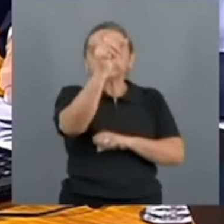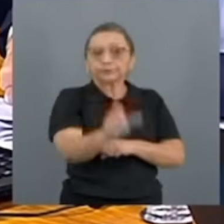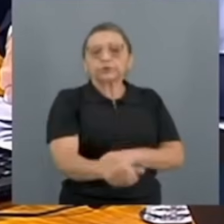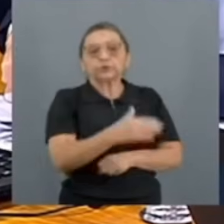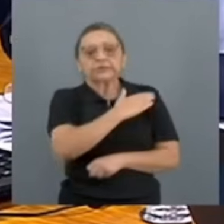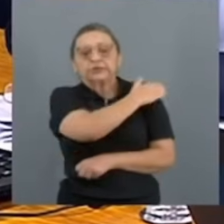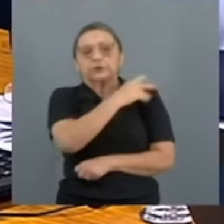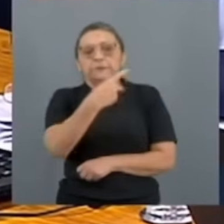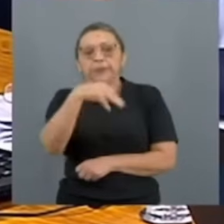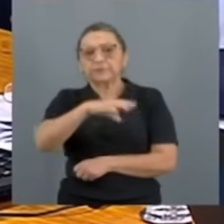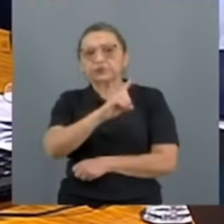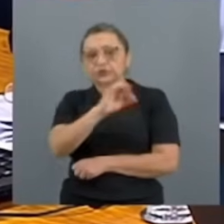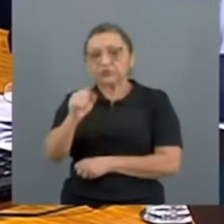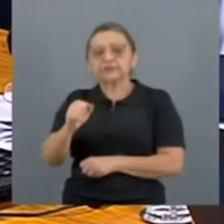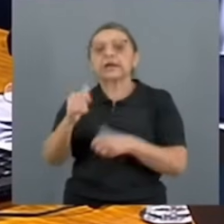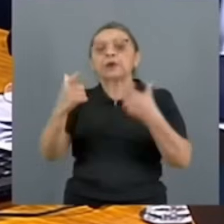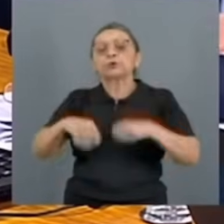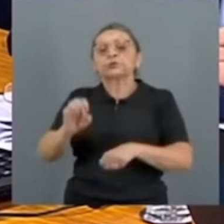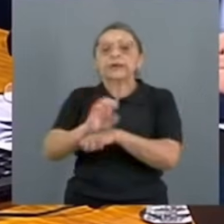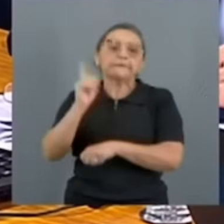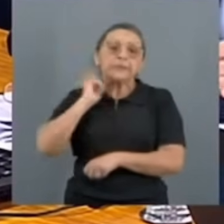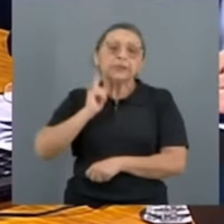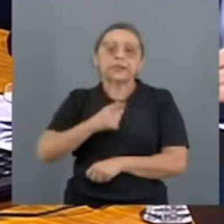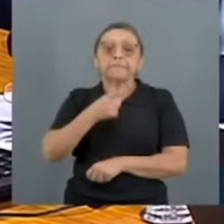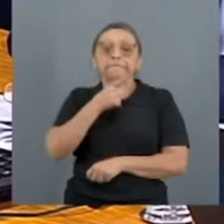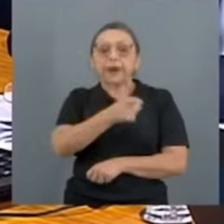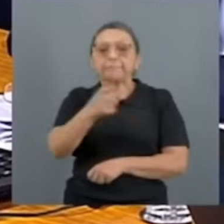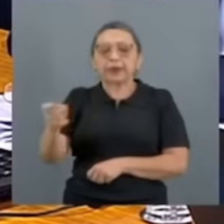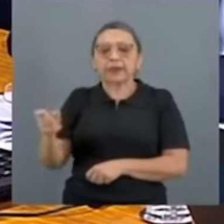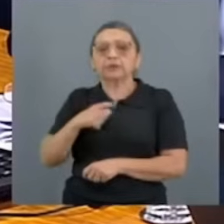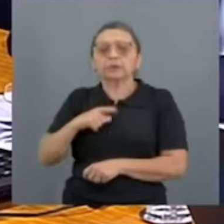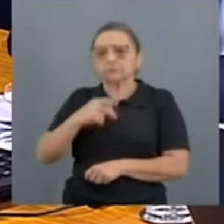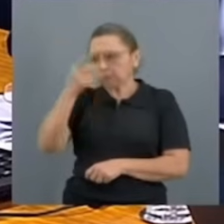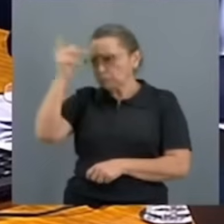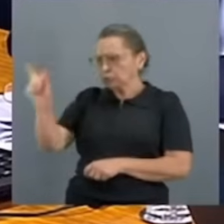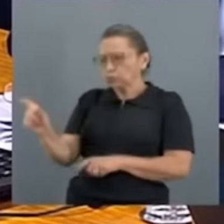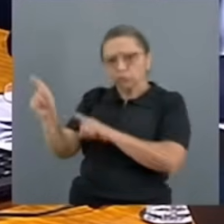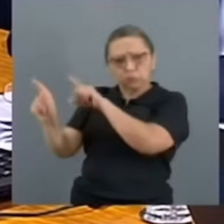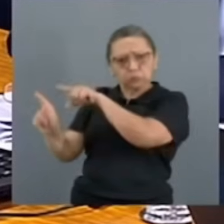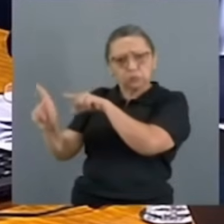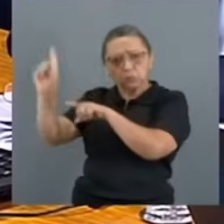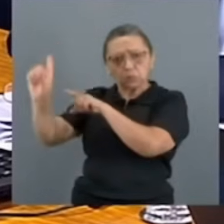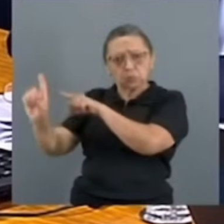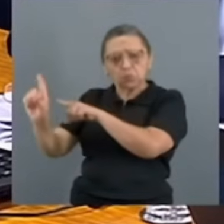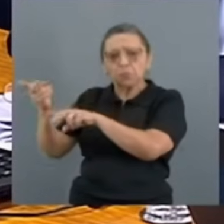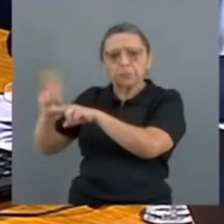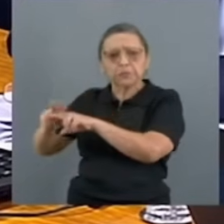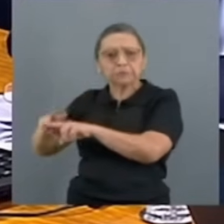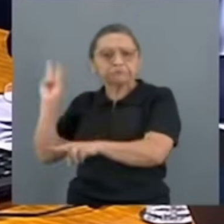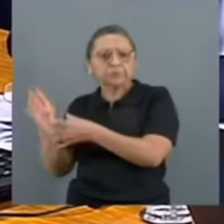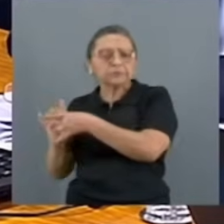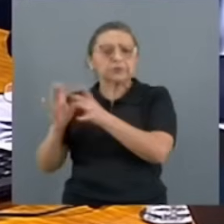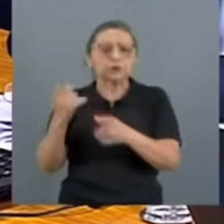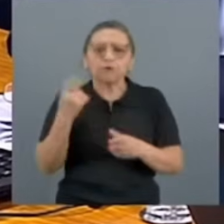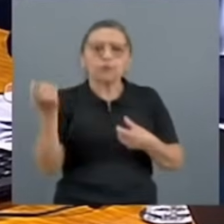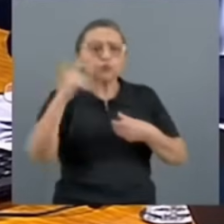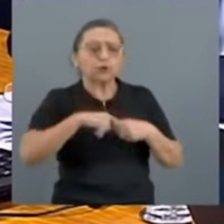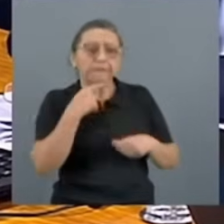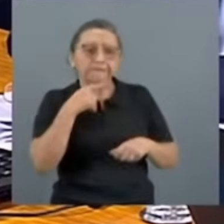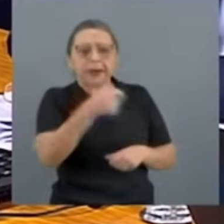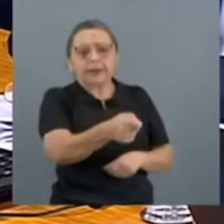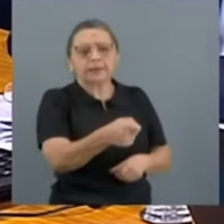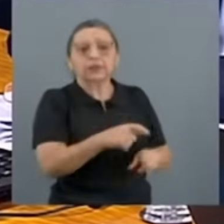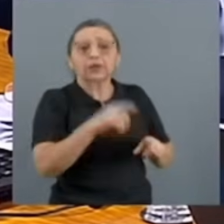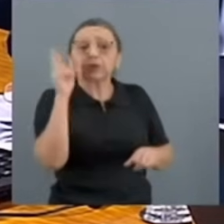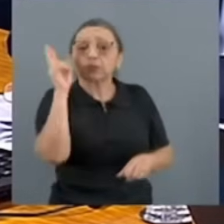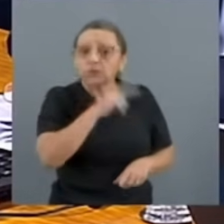PM Dias em Minas Gerais, com 2 tiros na cabeça de um foragido da justiça que não retornou aos presídios após essa saída temporária. Então é urgente, a população